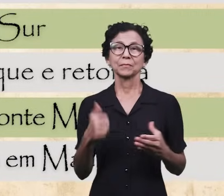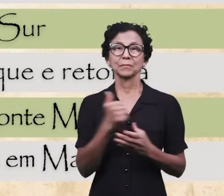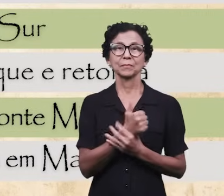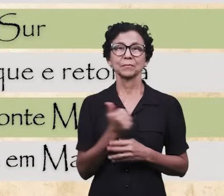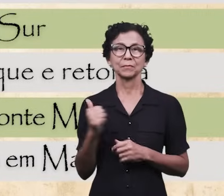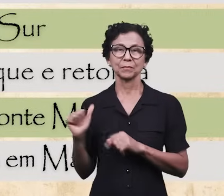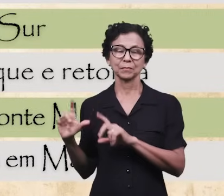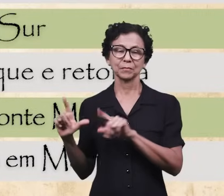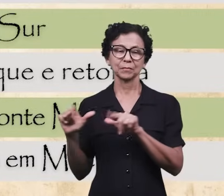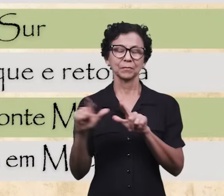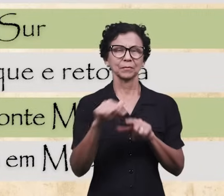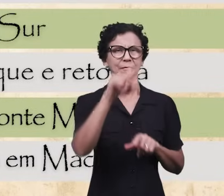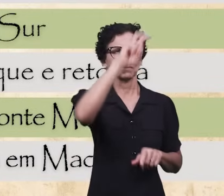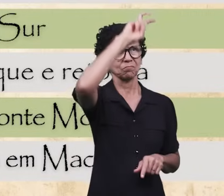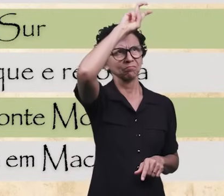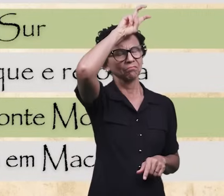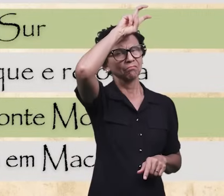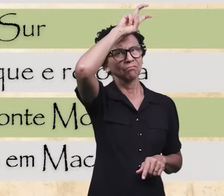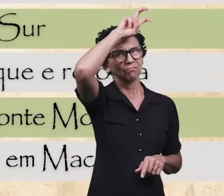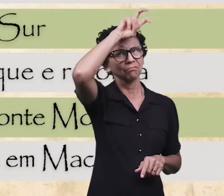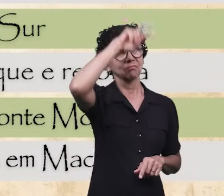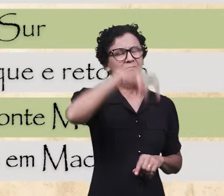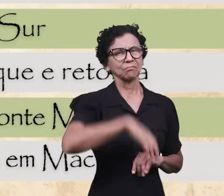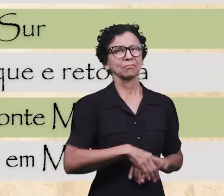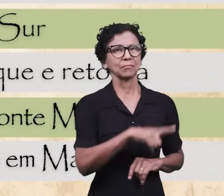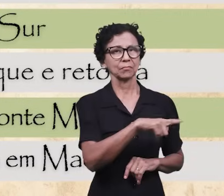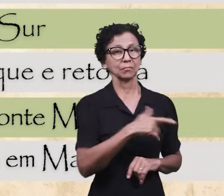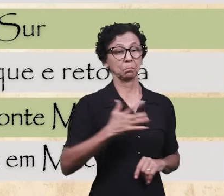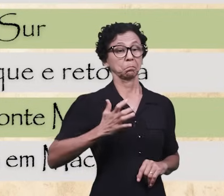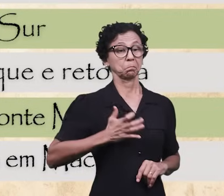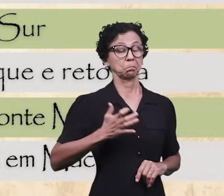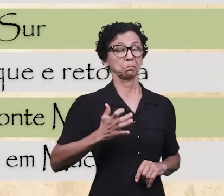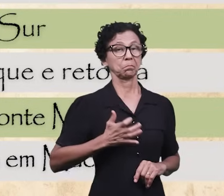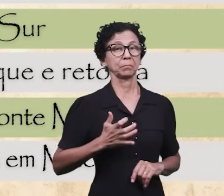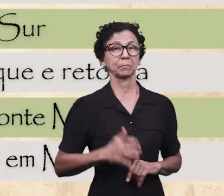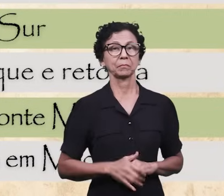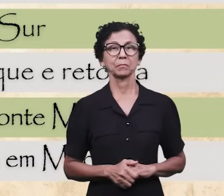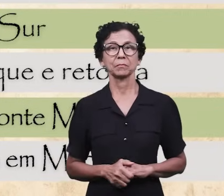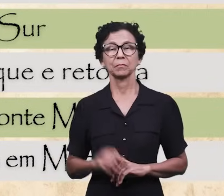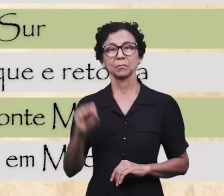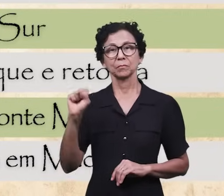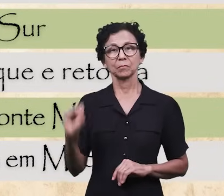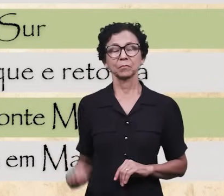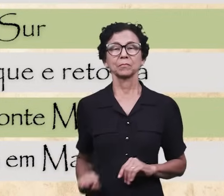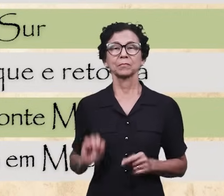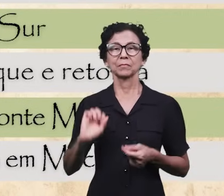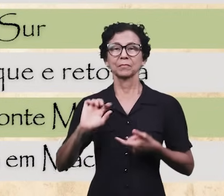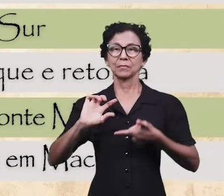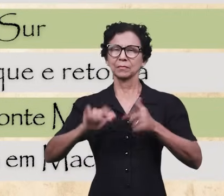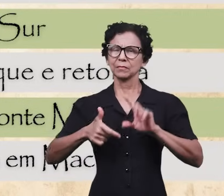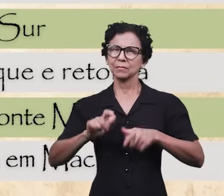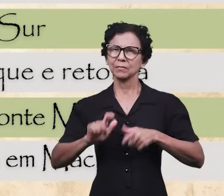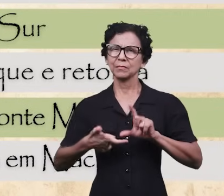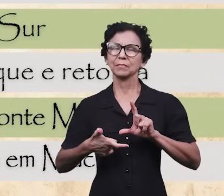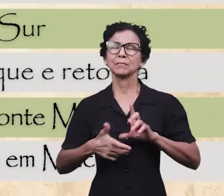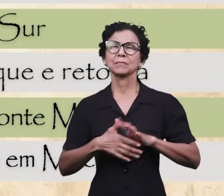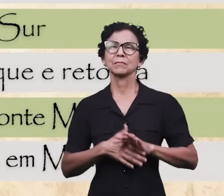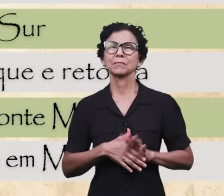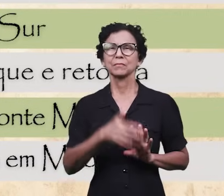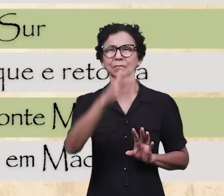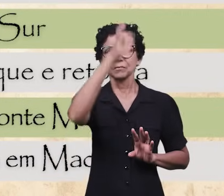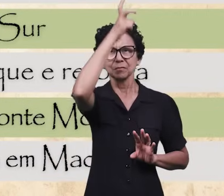enriquecimento. No sul de Israel, já saindo da terra do Egito com muitas posses, lembramos